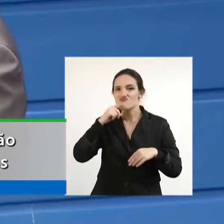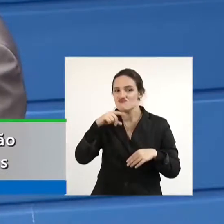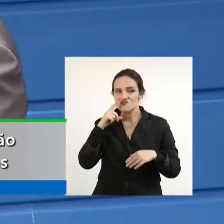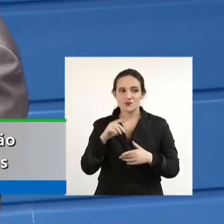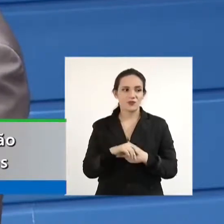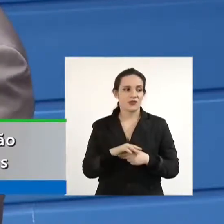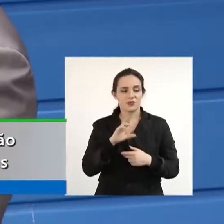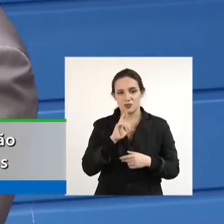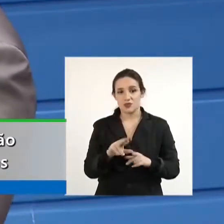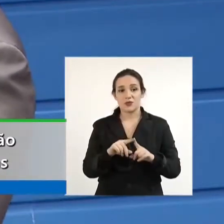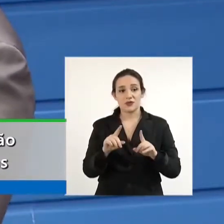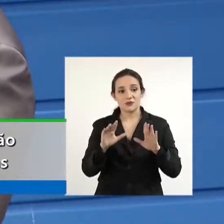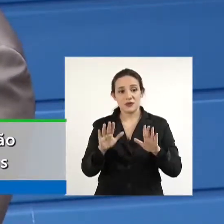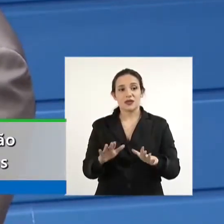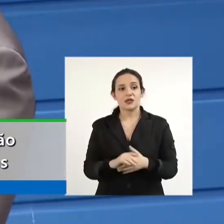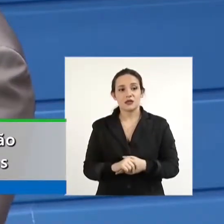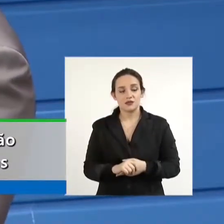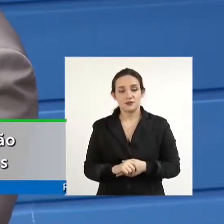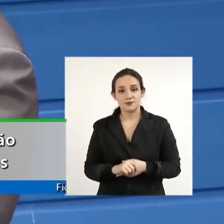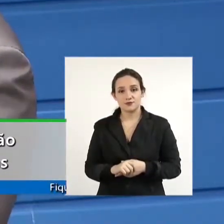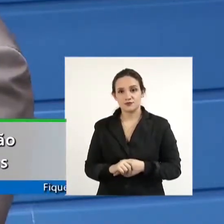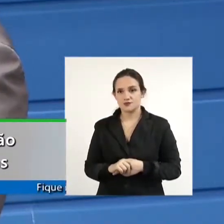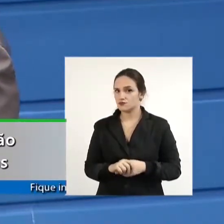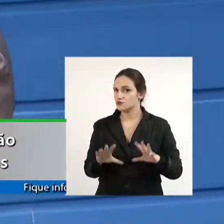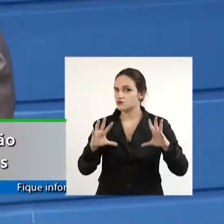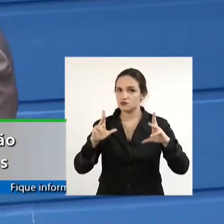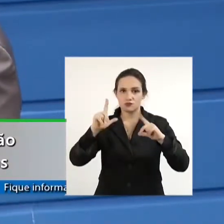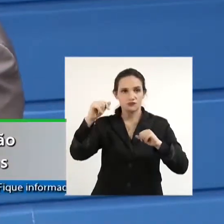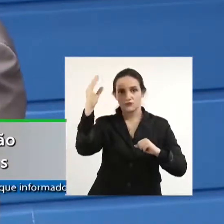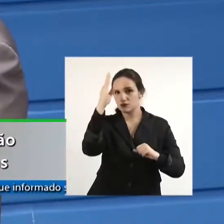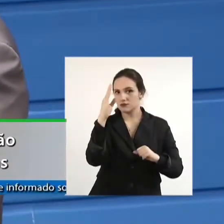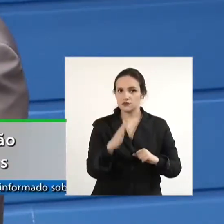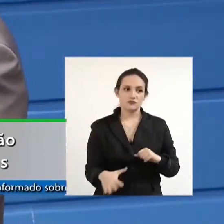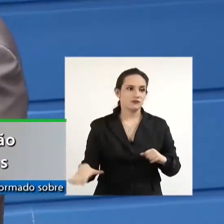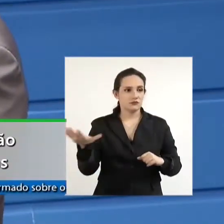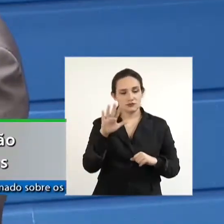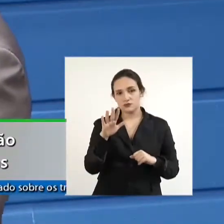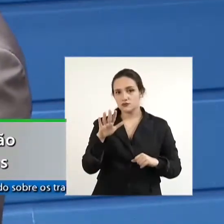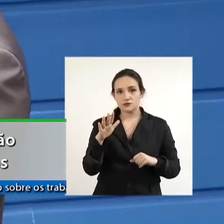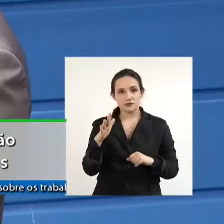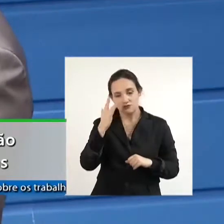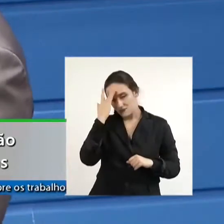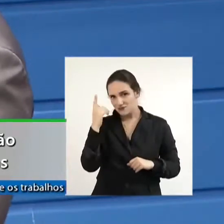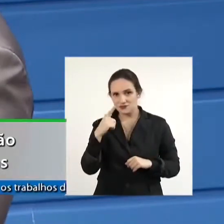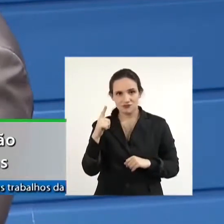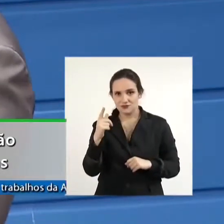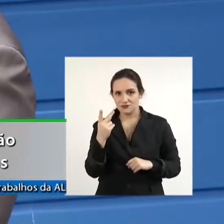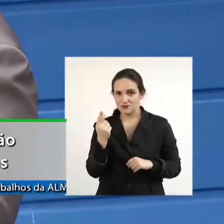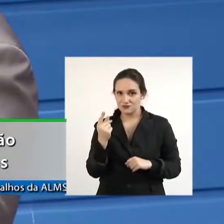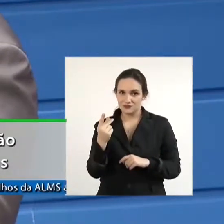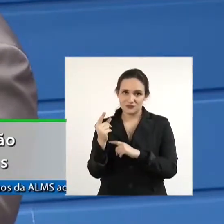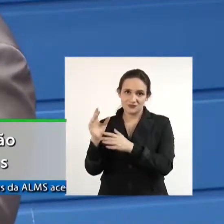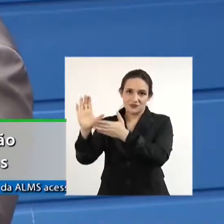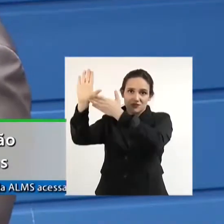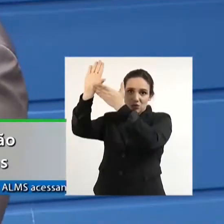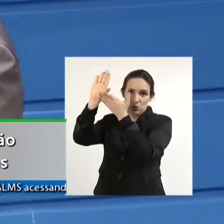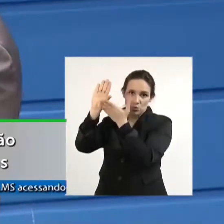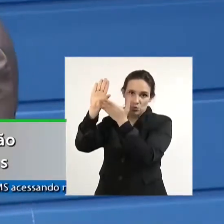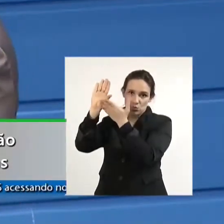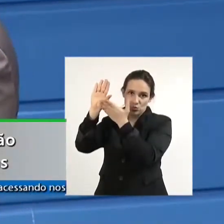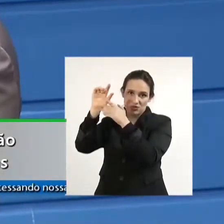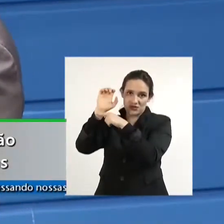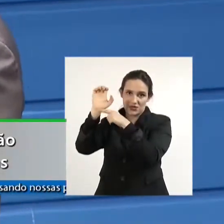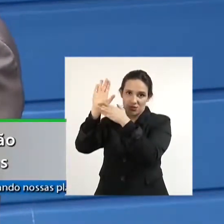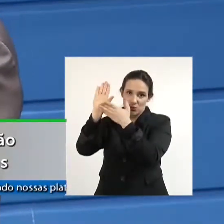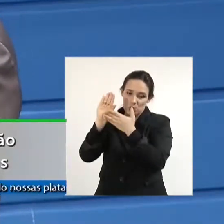por que o Estado fez? Porque a nível nacional também não aportou os recursos. E aí o efeito cascata acaba chegando na base. E